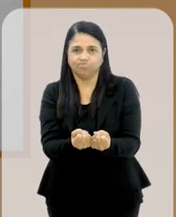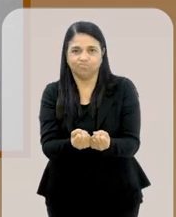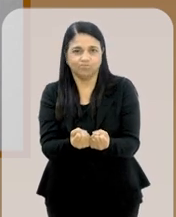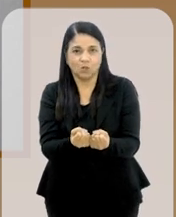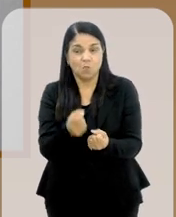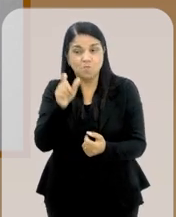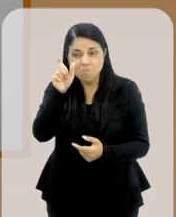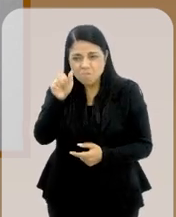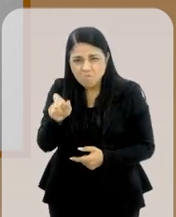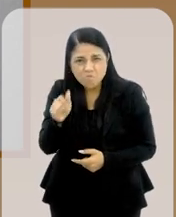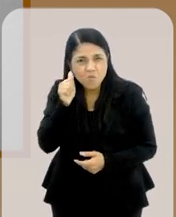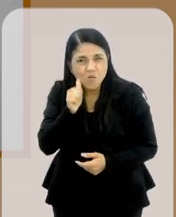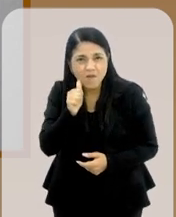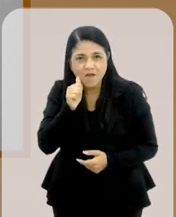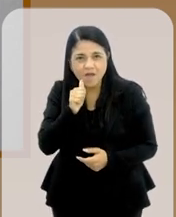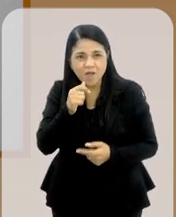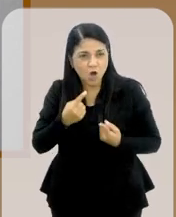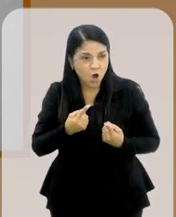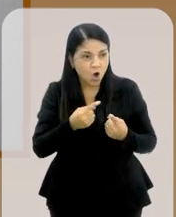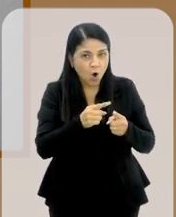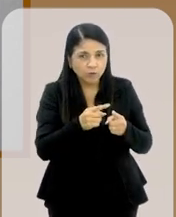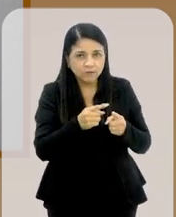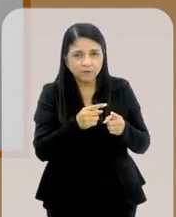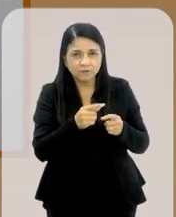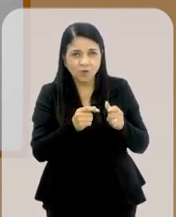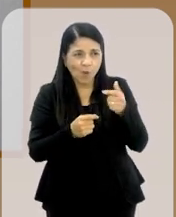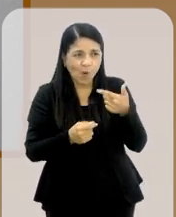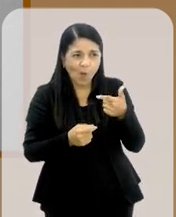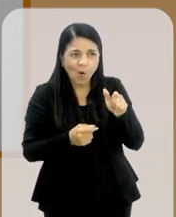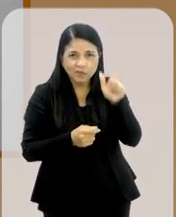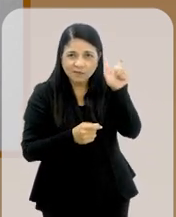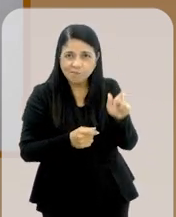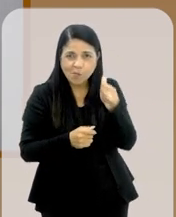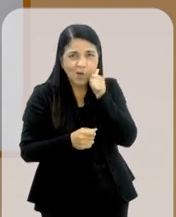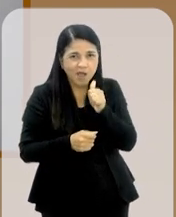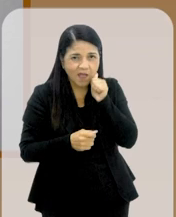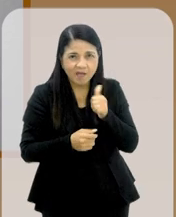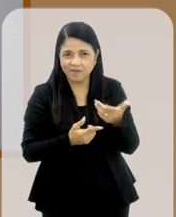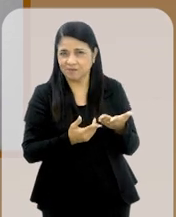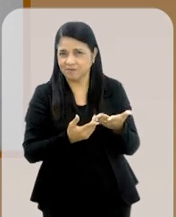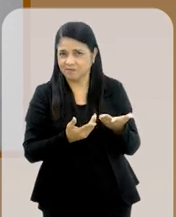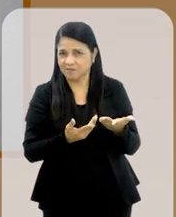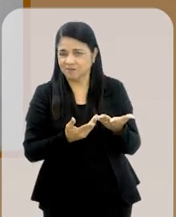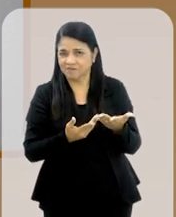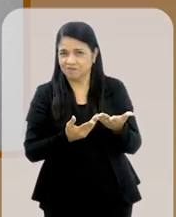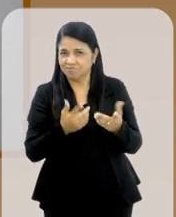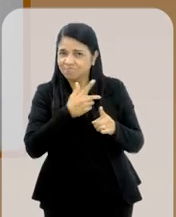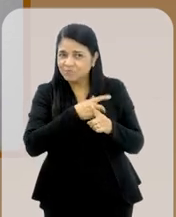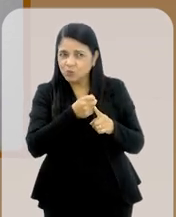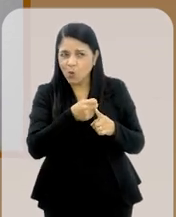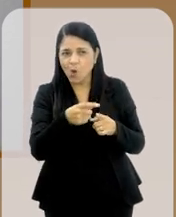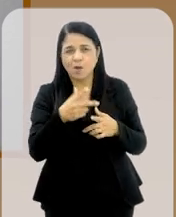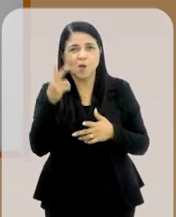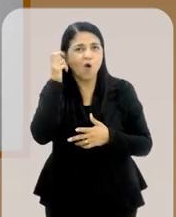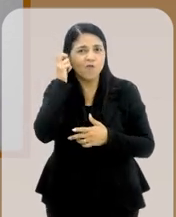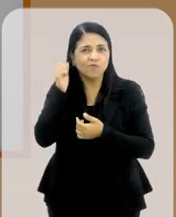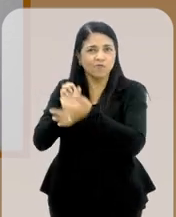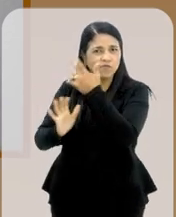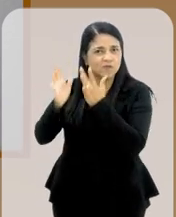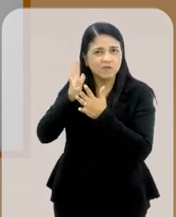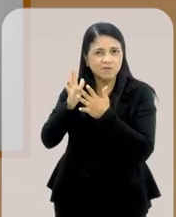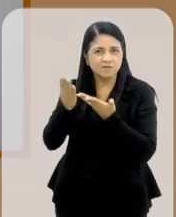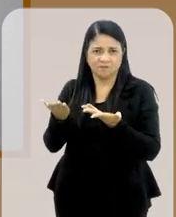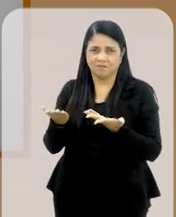inconcebível uma mulher se posicionar contra a conquista das mulheres para ter uma